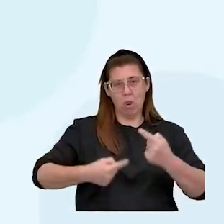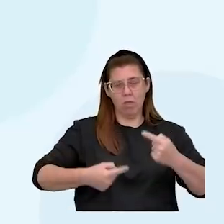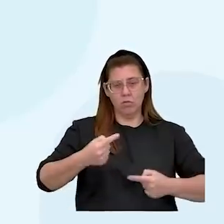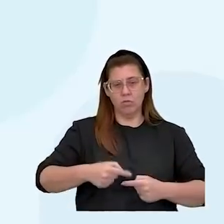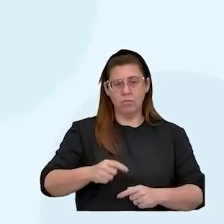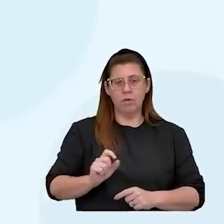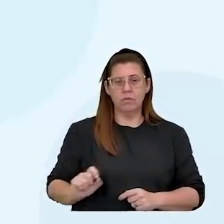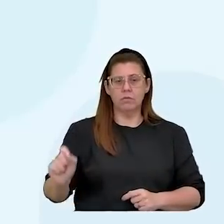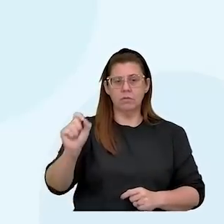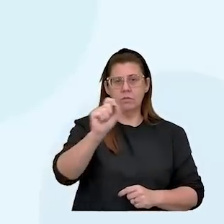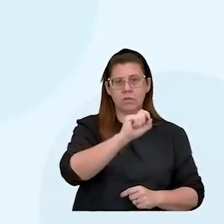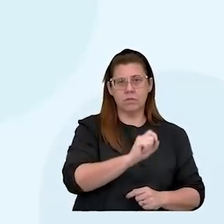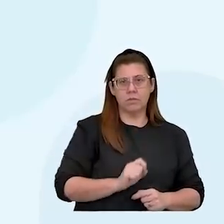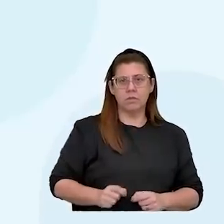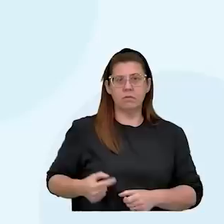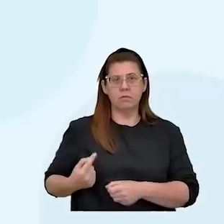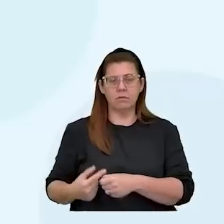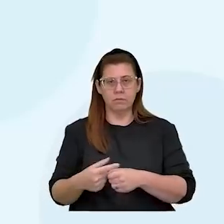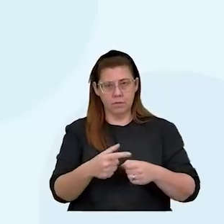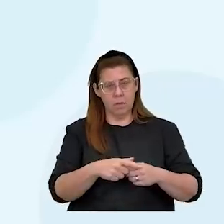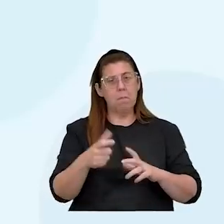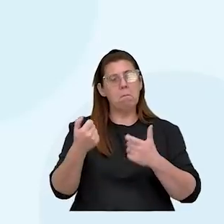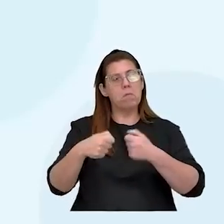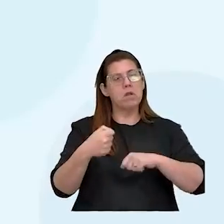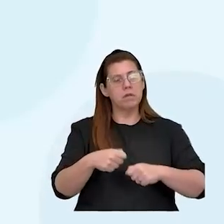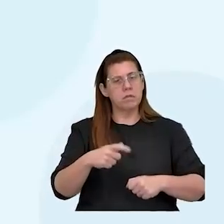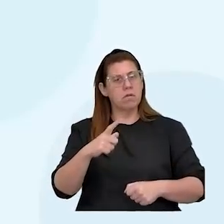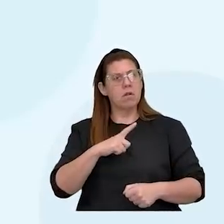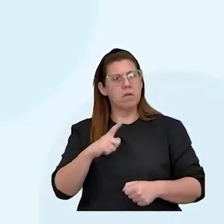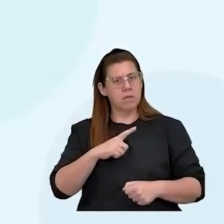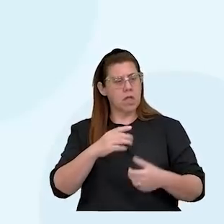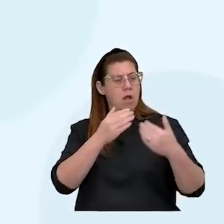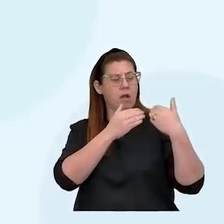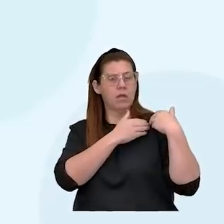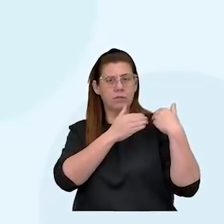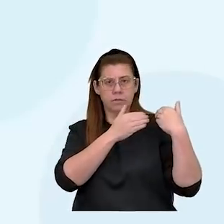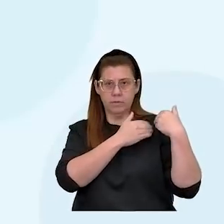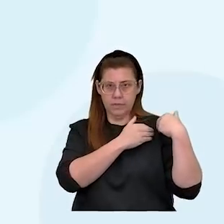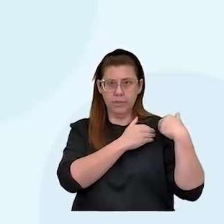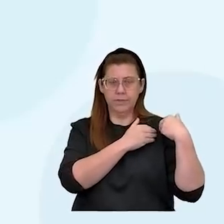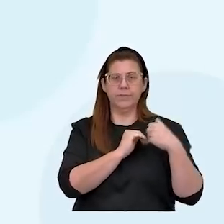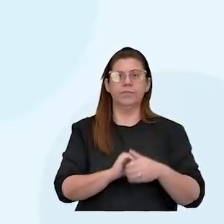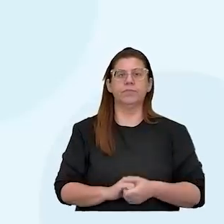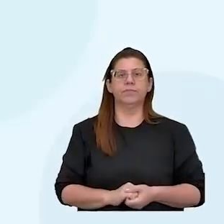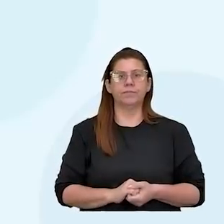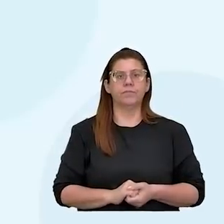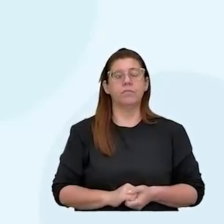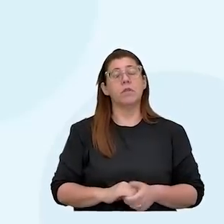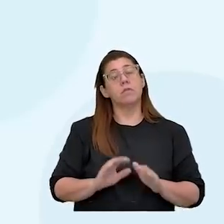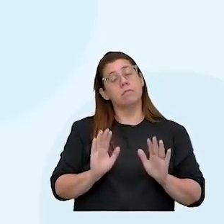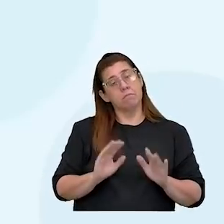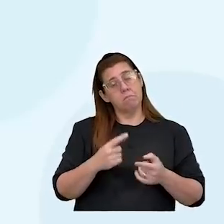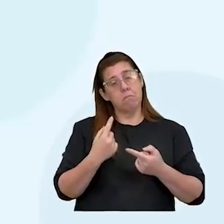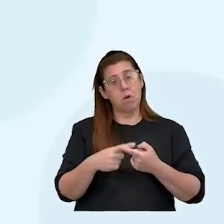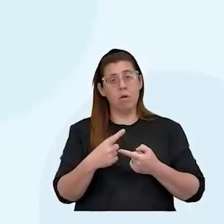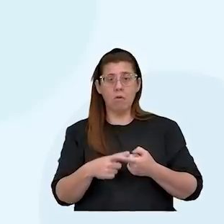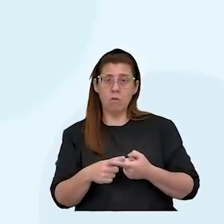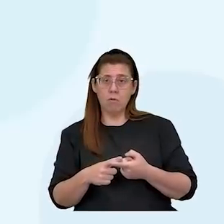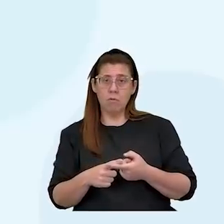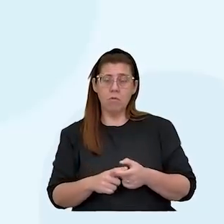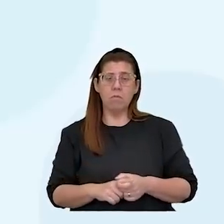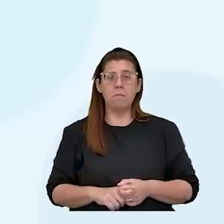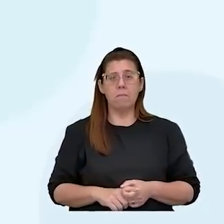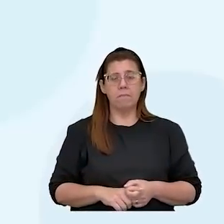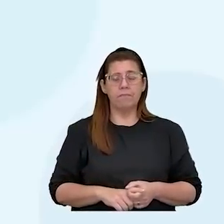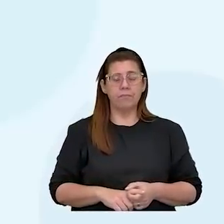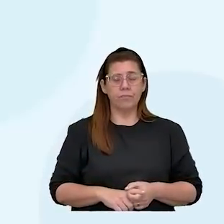município, inclusive Junqueira, precisa assumir esta responsabilidade. Afinal, um bom